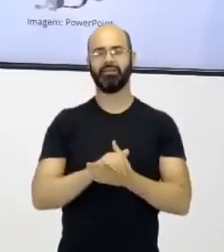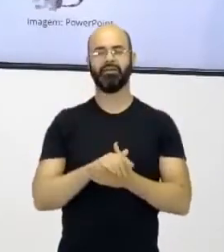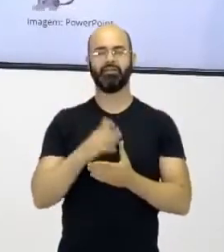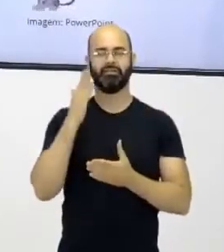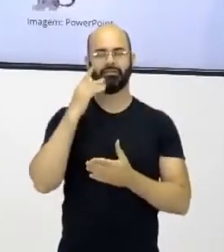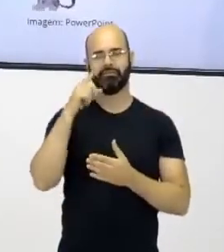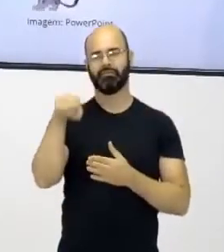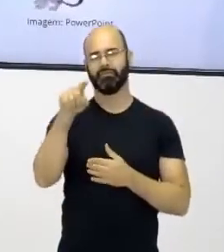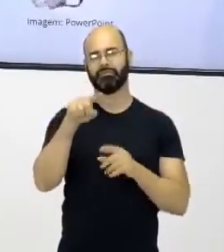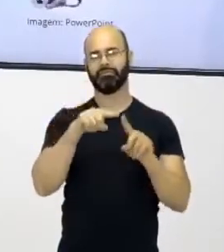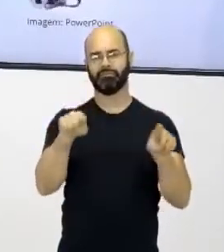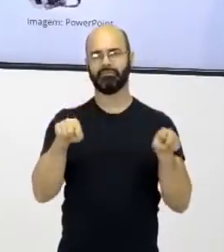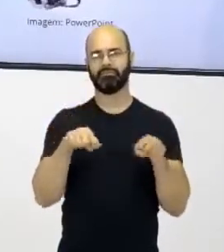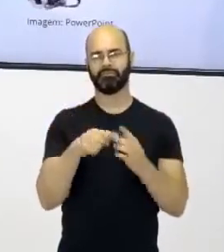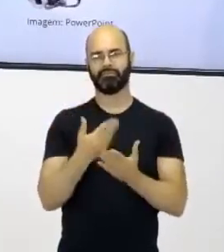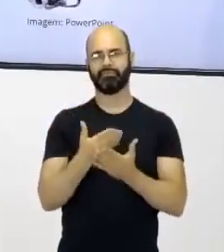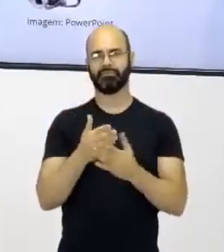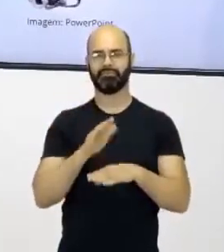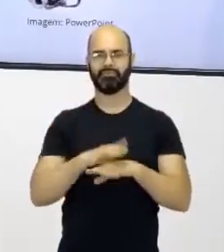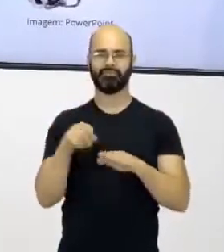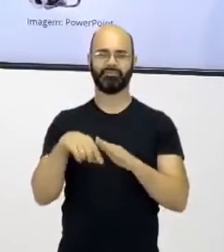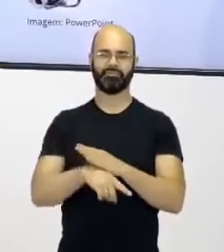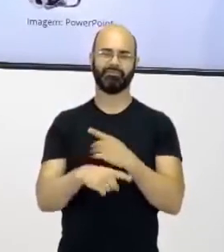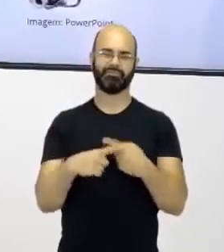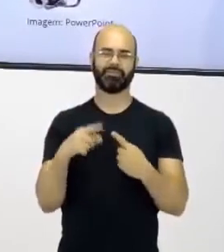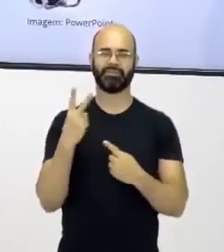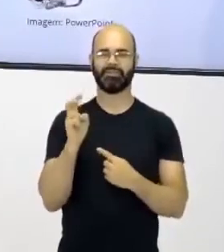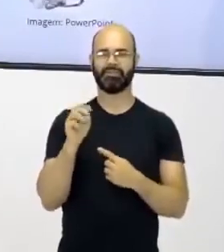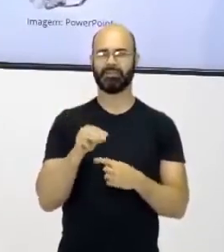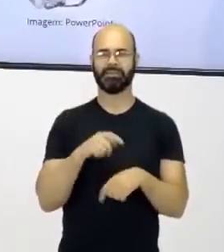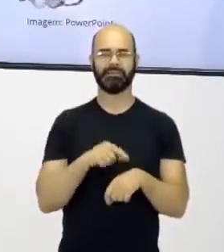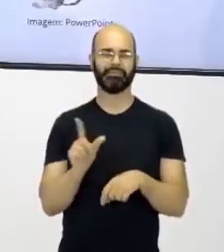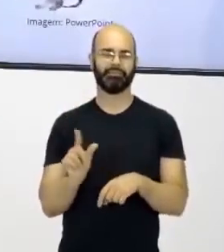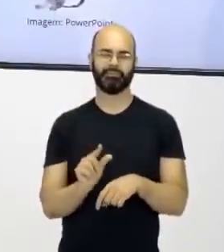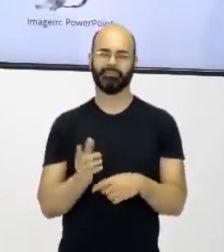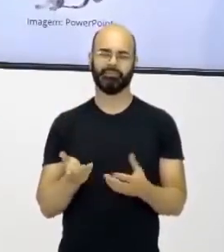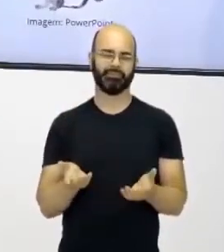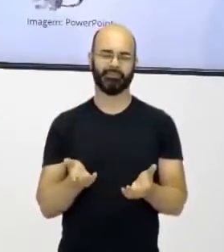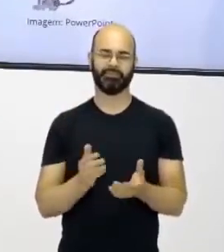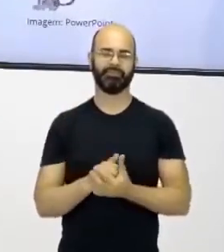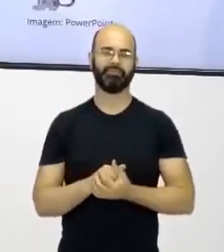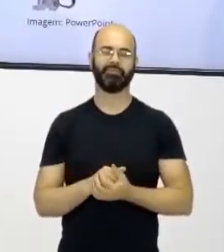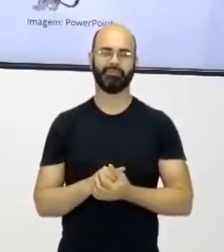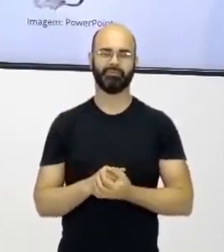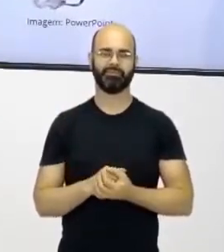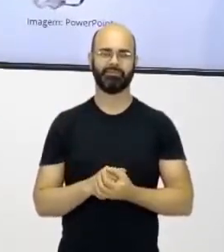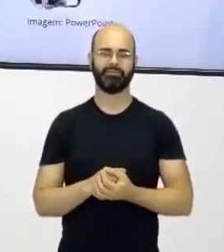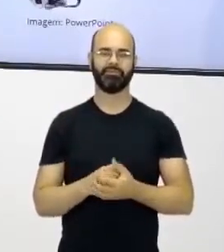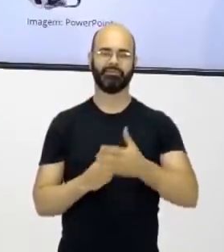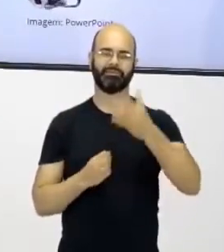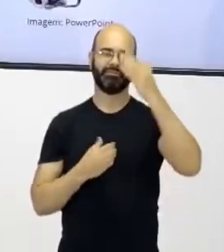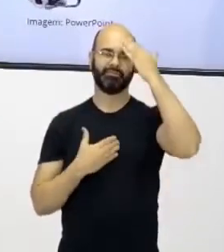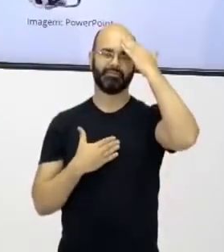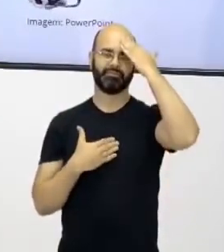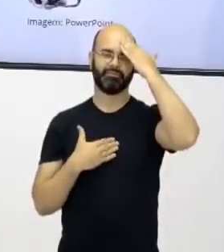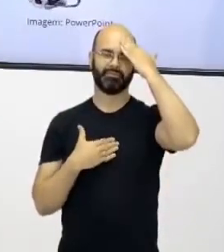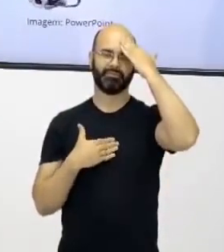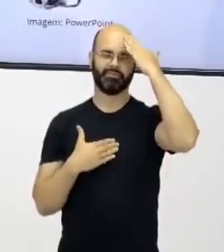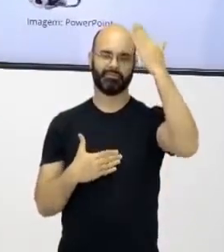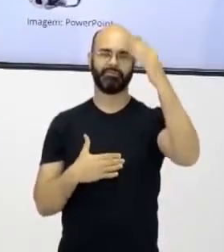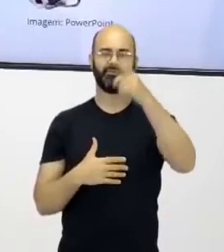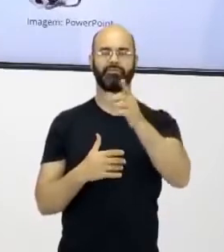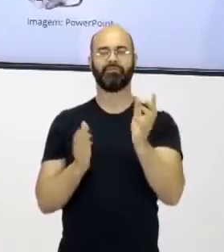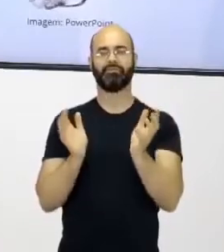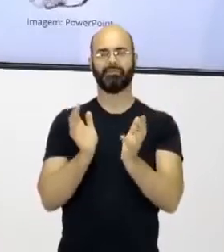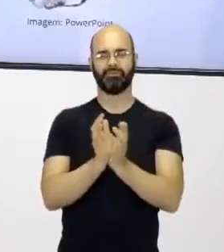vão aprofundar aí, e deve, né? Porque 25 minutos não dá para nada. Aprofundar aí o conteúdo com os alunos. Muito, muito obrigada,